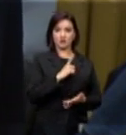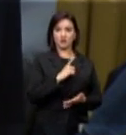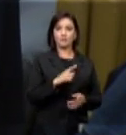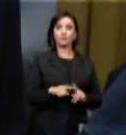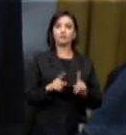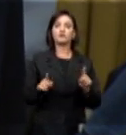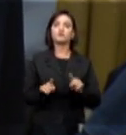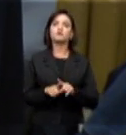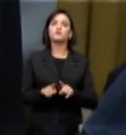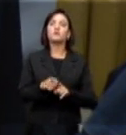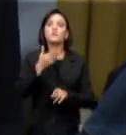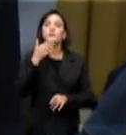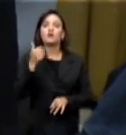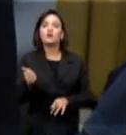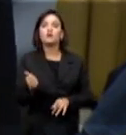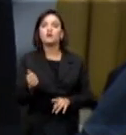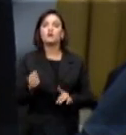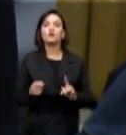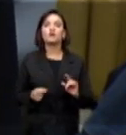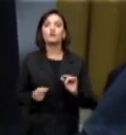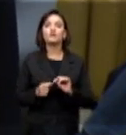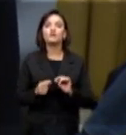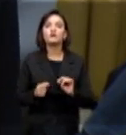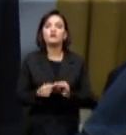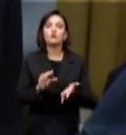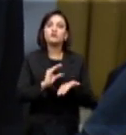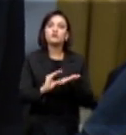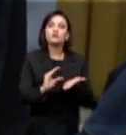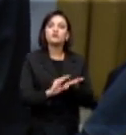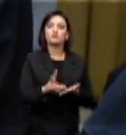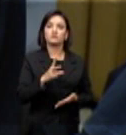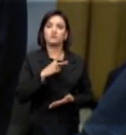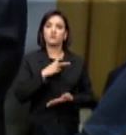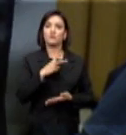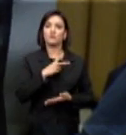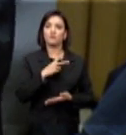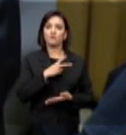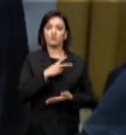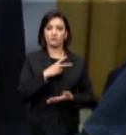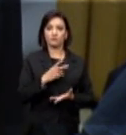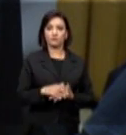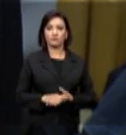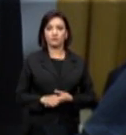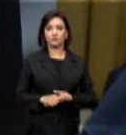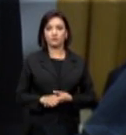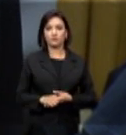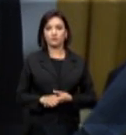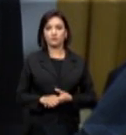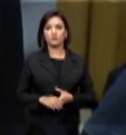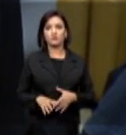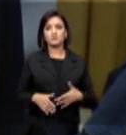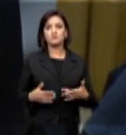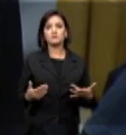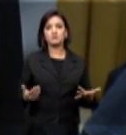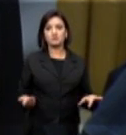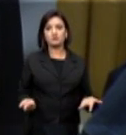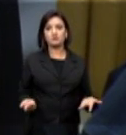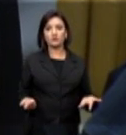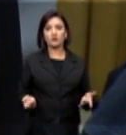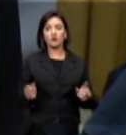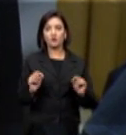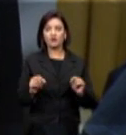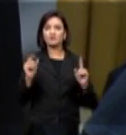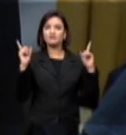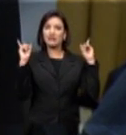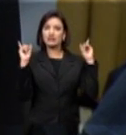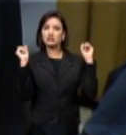ela viabilizou a realização de expressivos investimentos privados no setor, num cenário que todos nós conhecemos de incapacidade fiscal